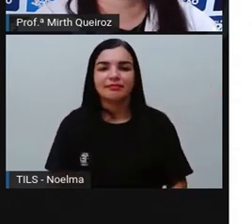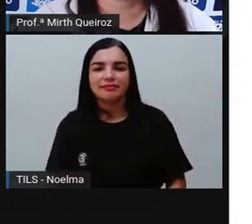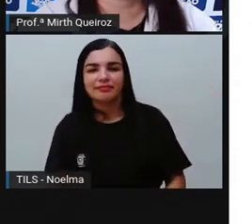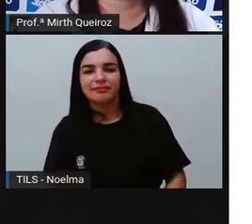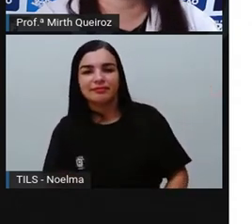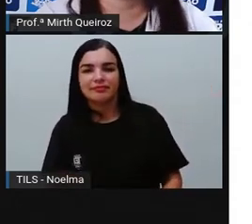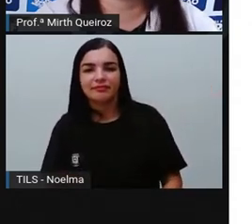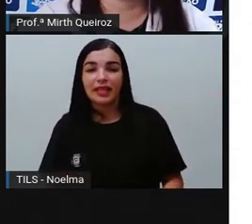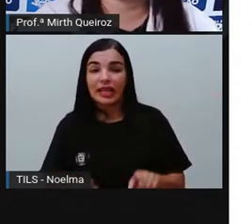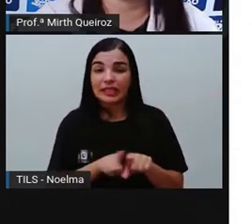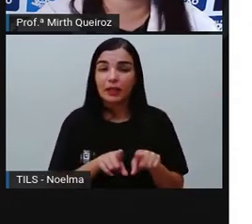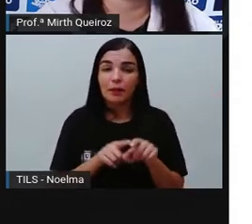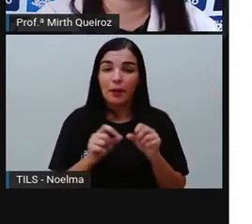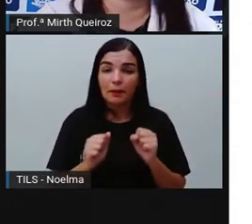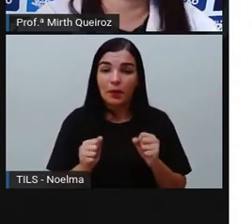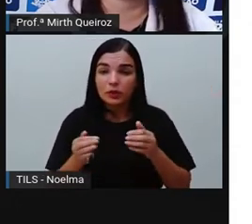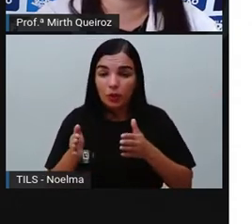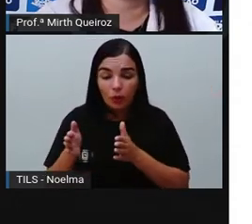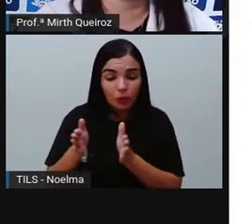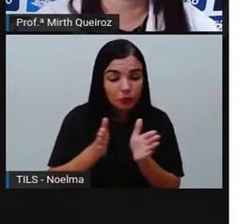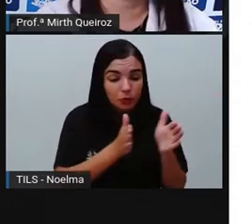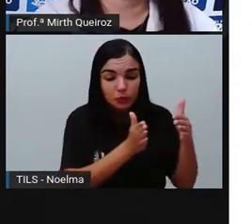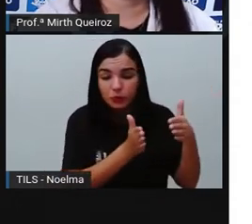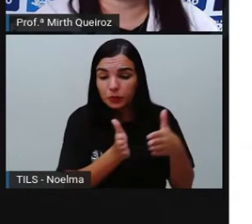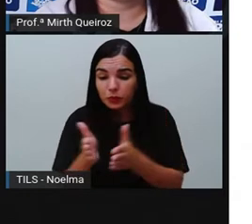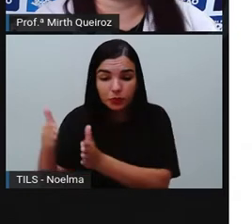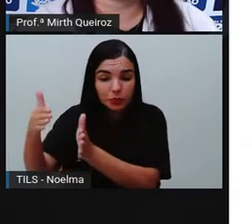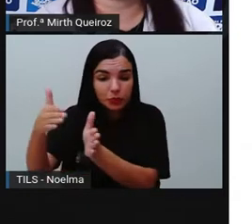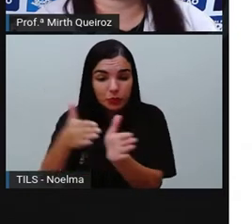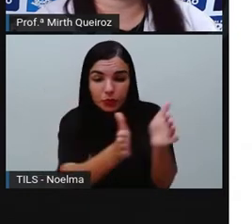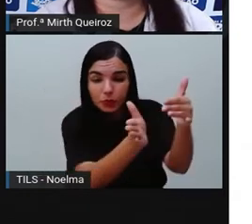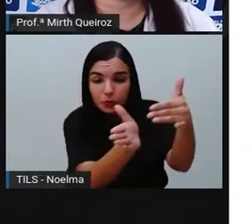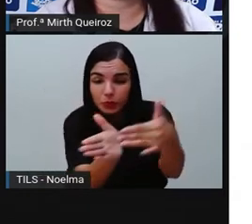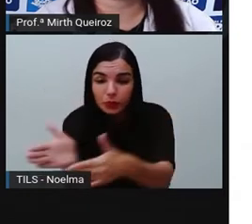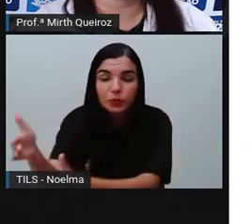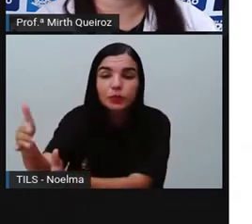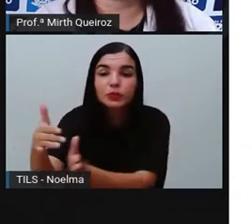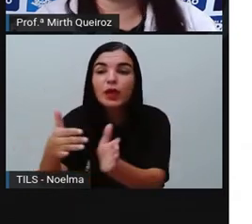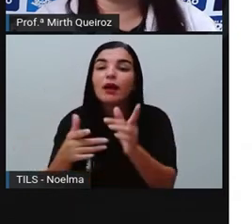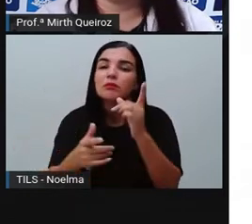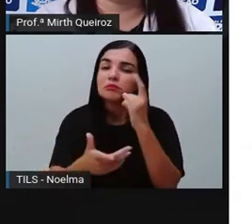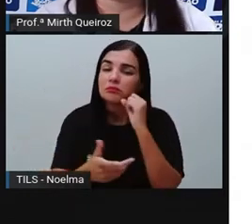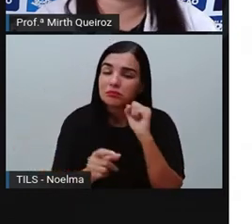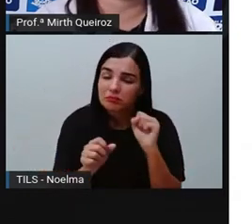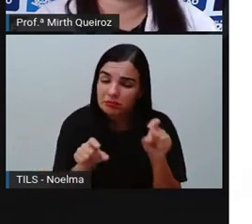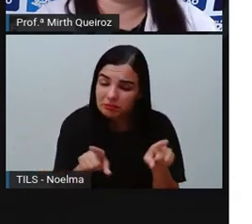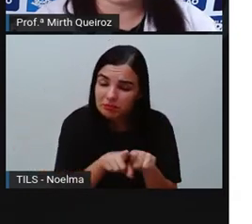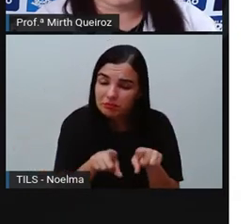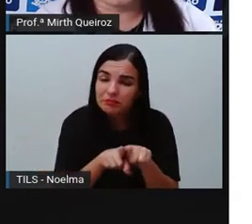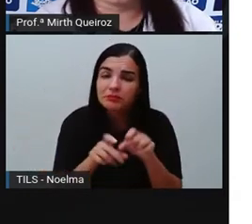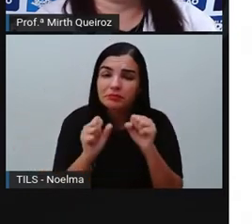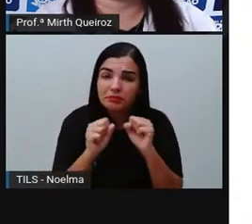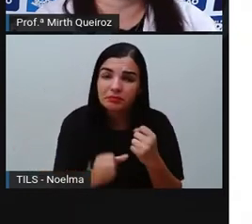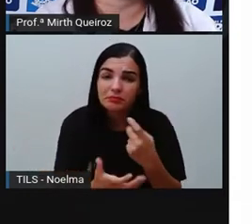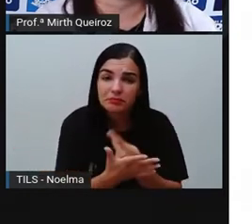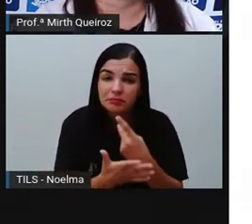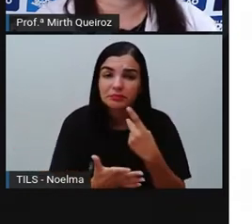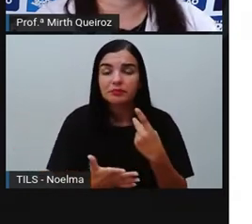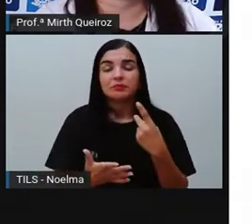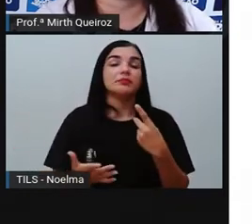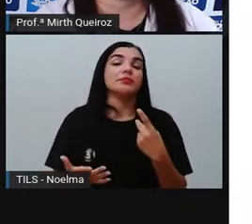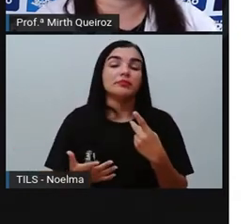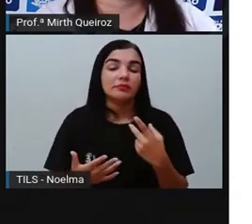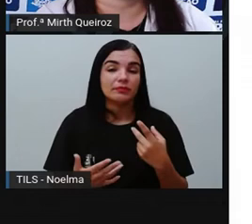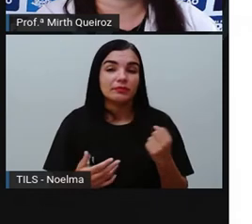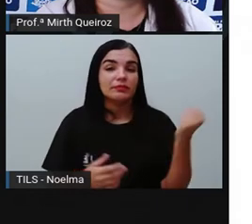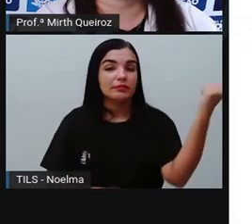Percurso, criar percurso em casa para brincar de percurso, também é um tipo de atividade física que vocês podem estarem, né,